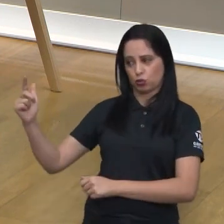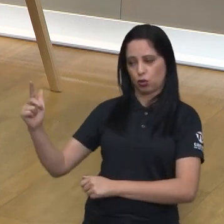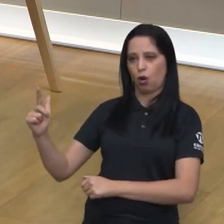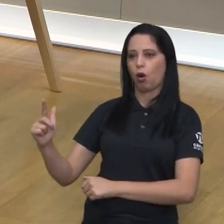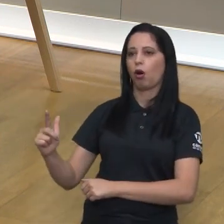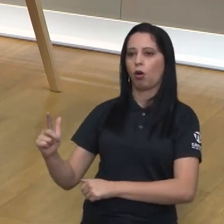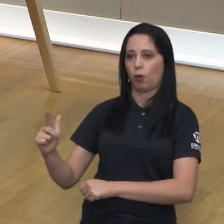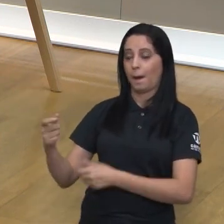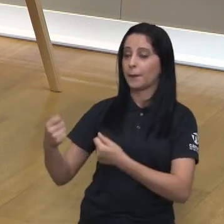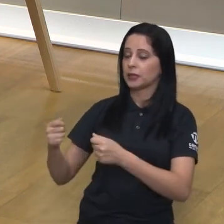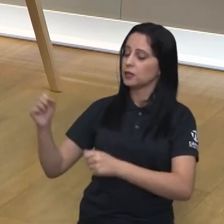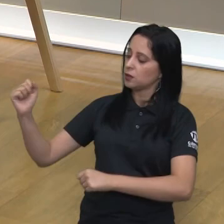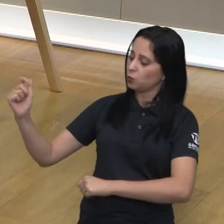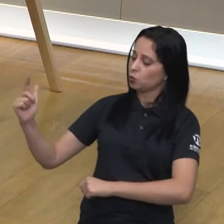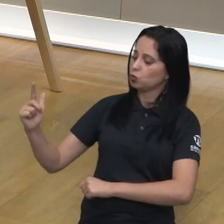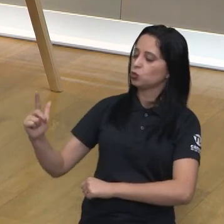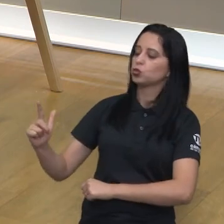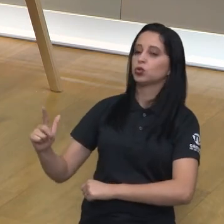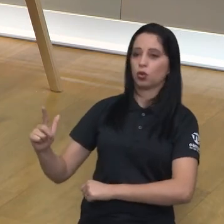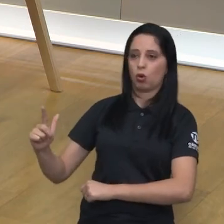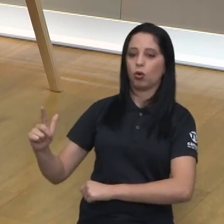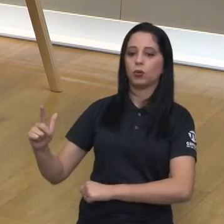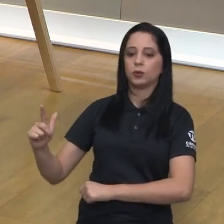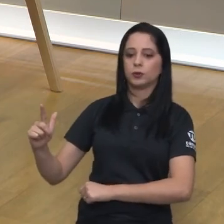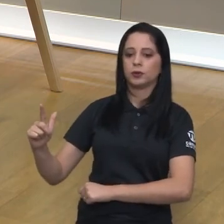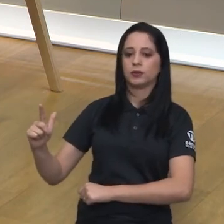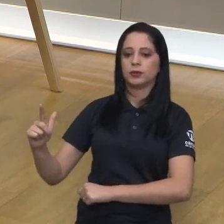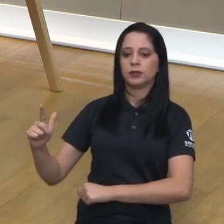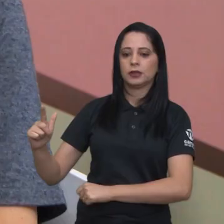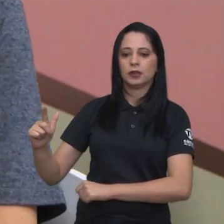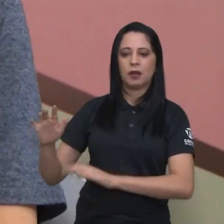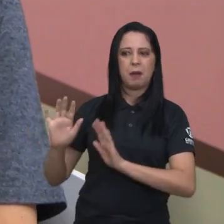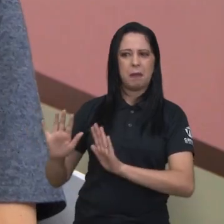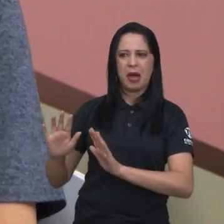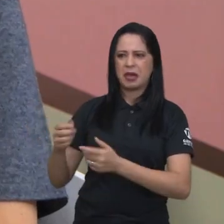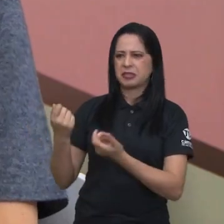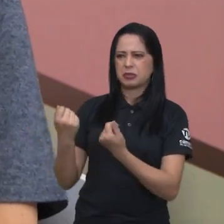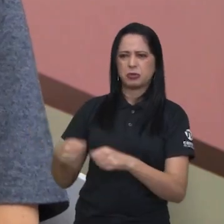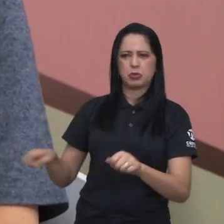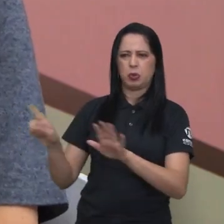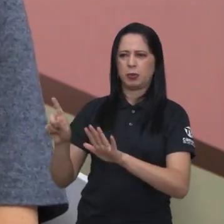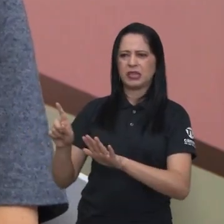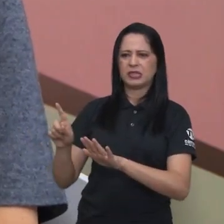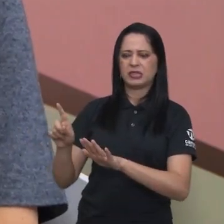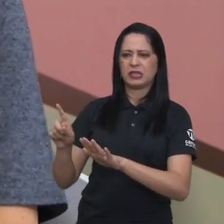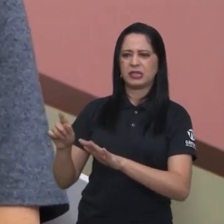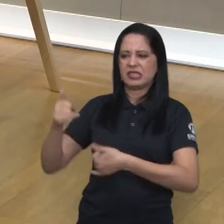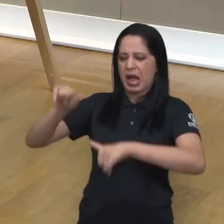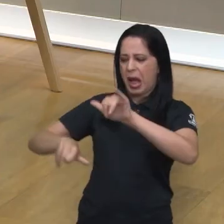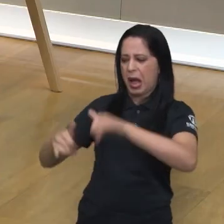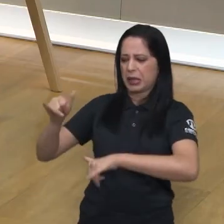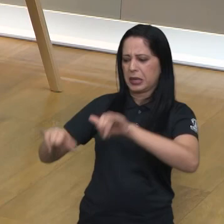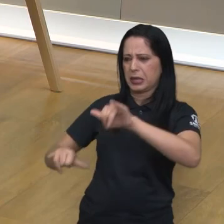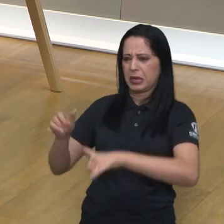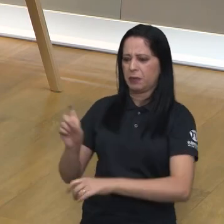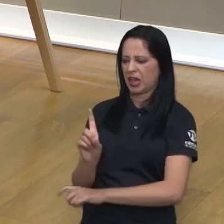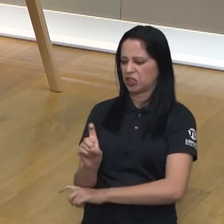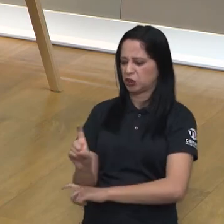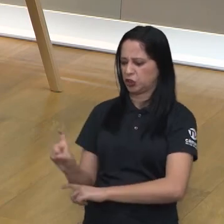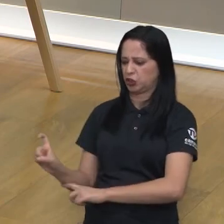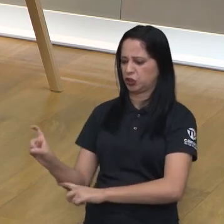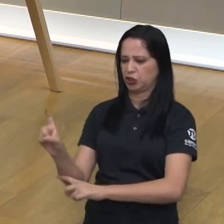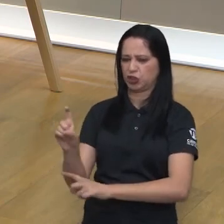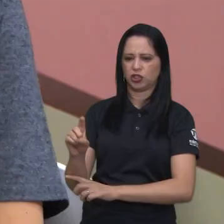em nutrientes, mas sem utilizar nenhum tipo de aditivo, né, então elas vão crescer, elas não precisam de adubo, nada? De agrotóxico,